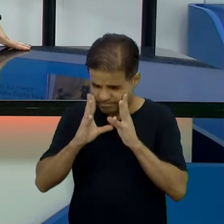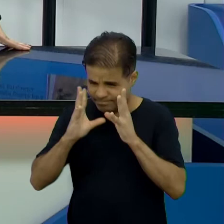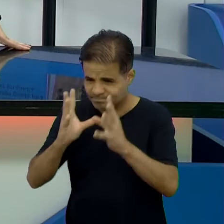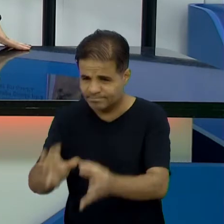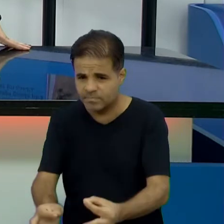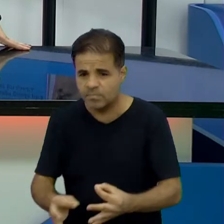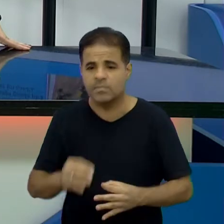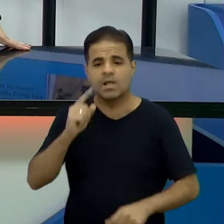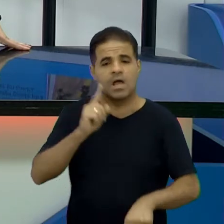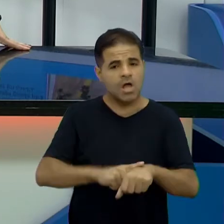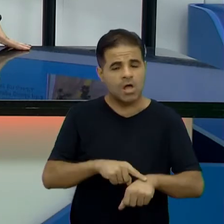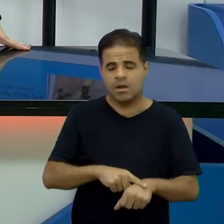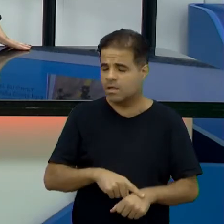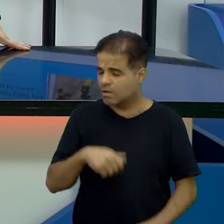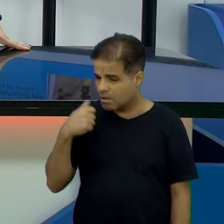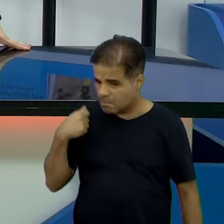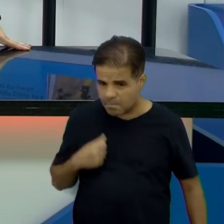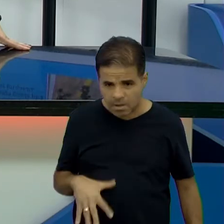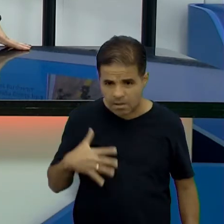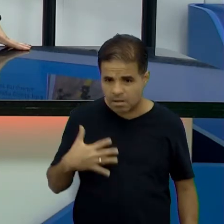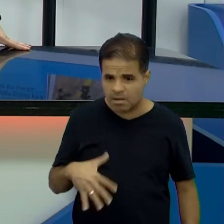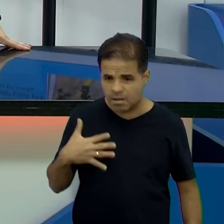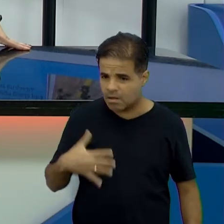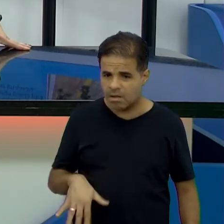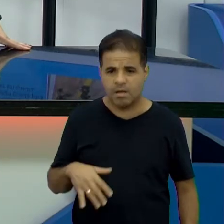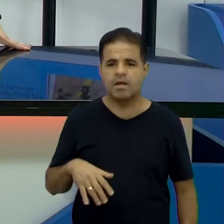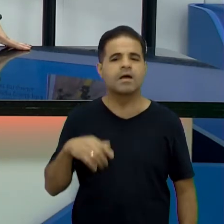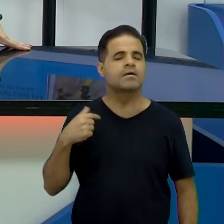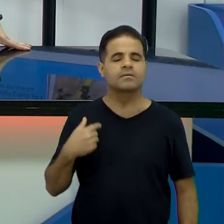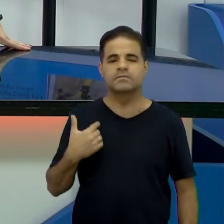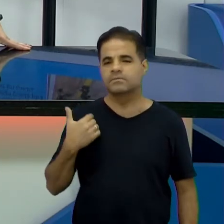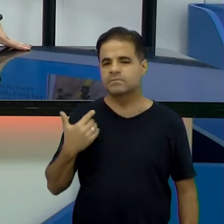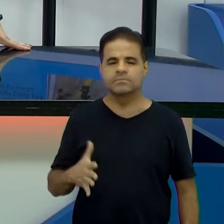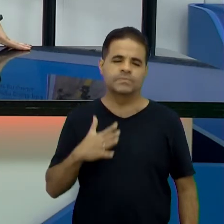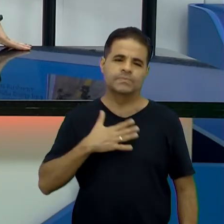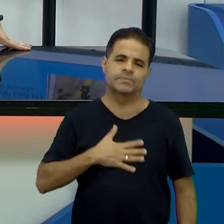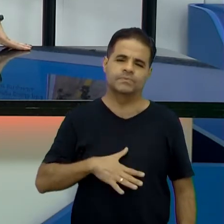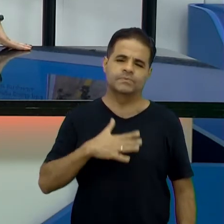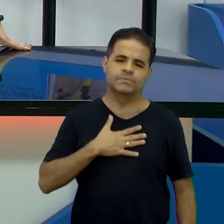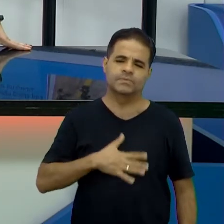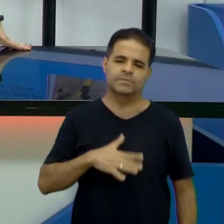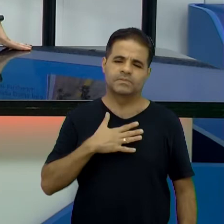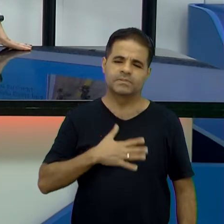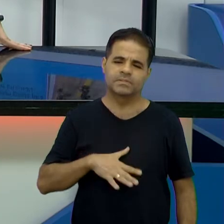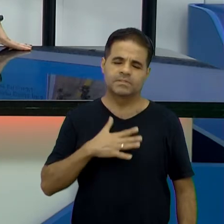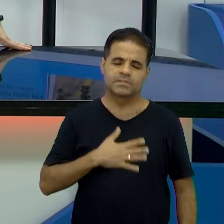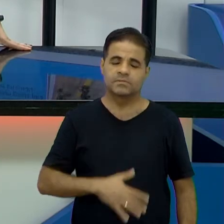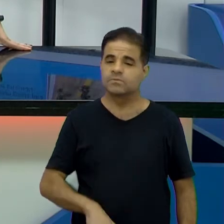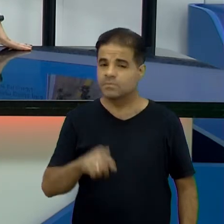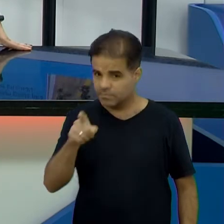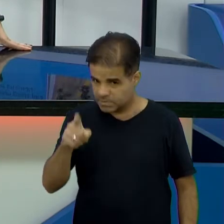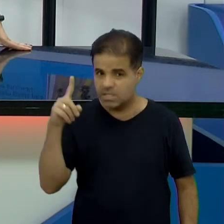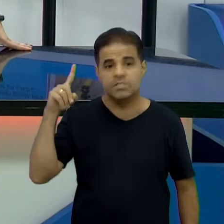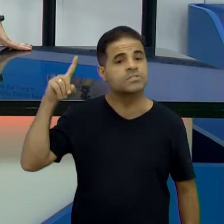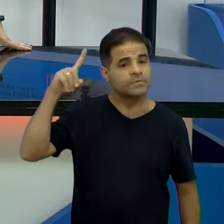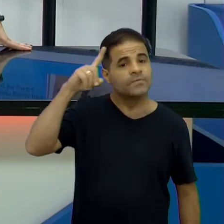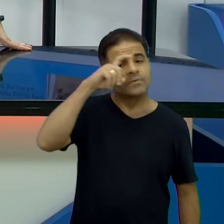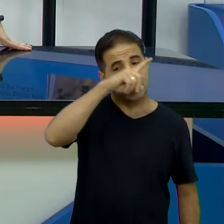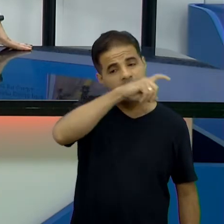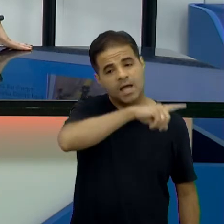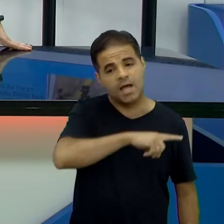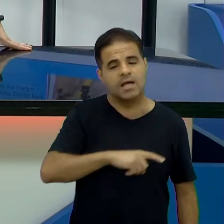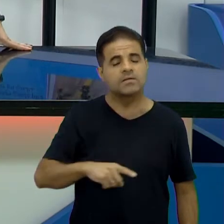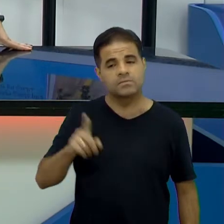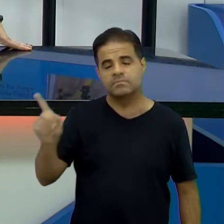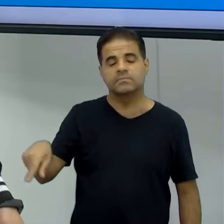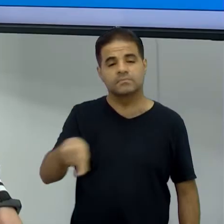Que naquele momento da bola com guiso, para ele aquilo seria tranquilo. Sim. O que para você foi uma dificuldade. Dificuldade. Foi